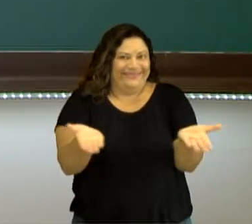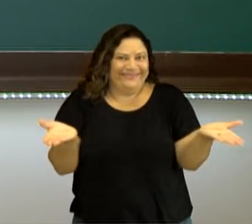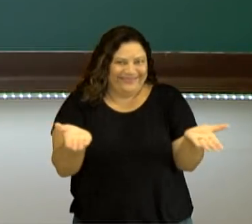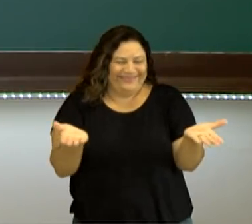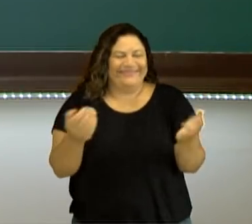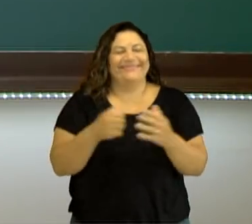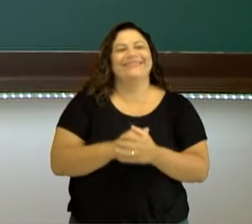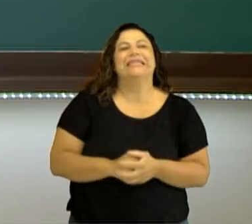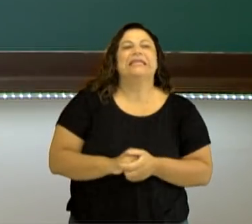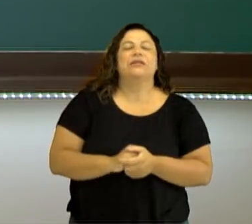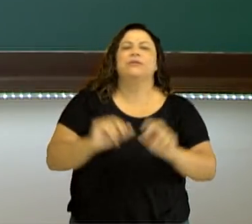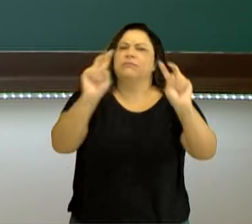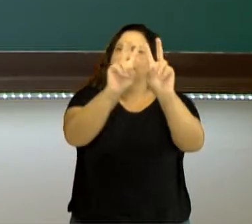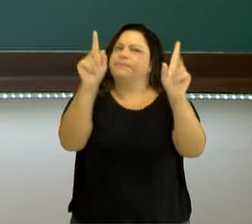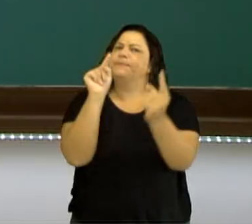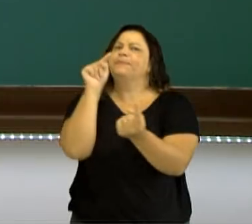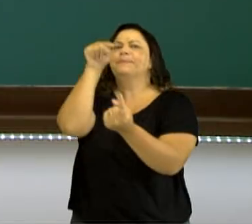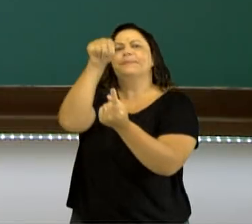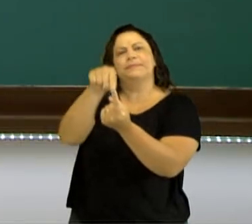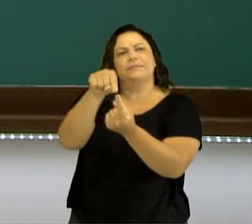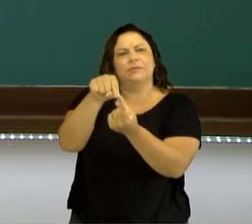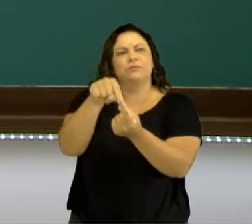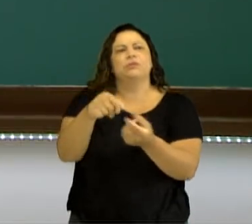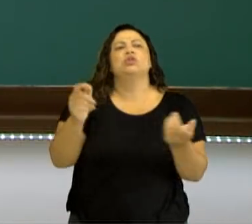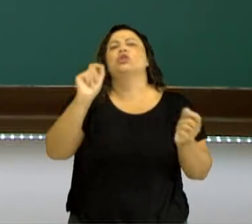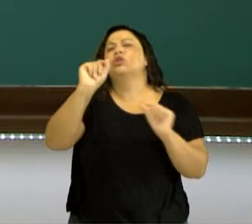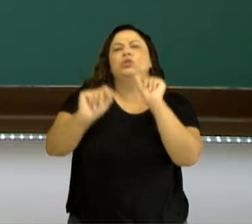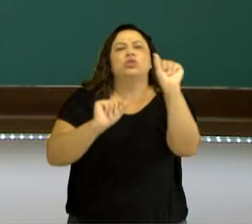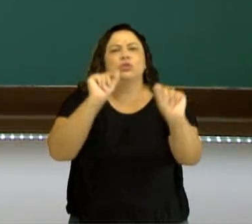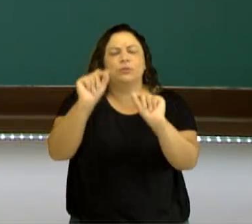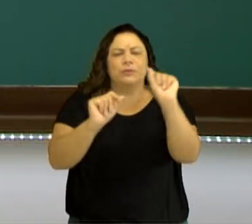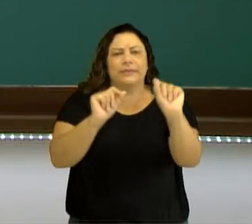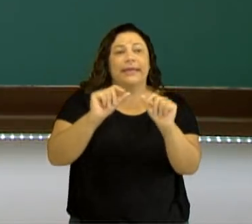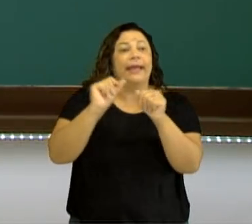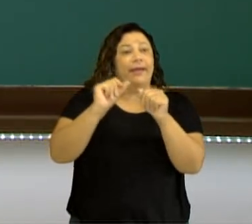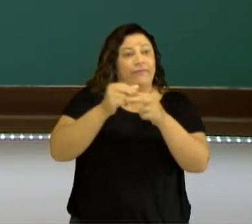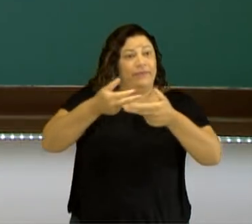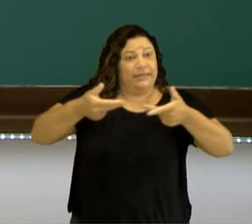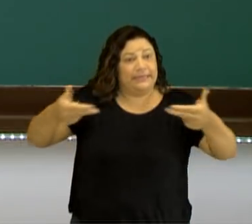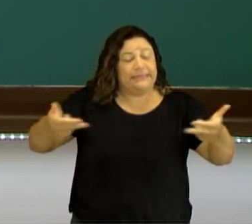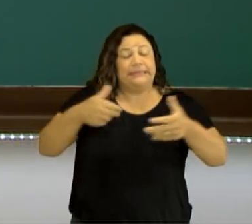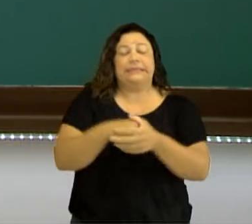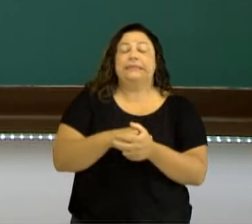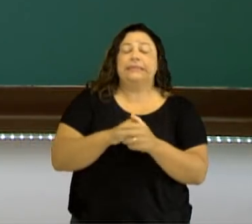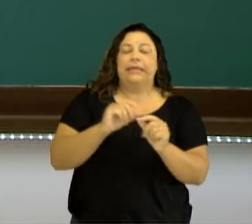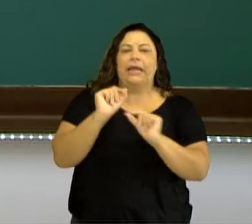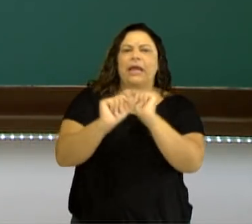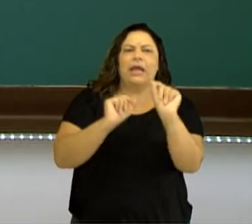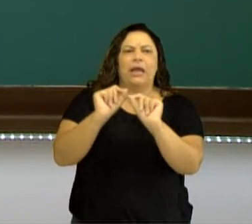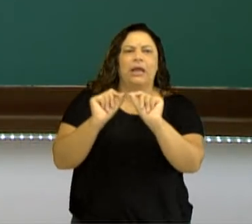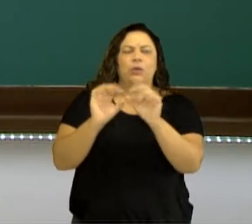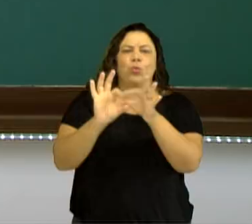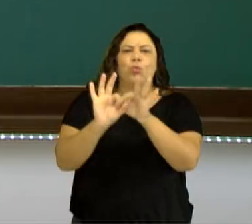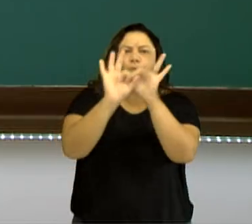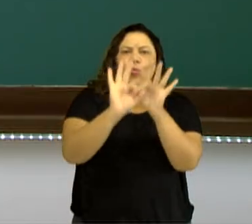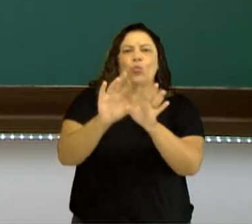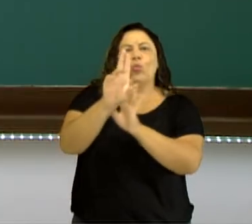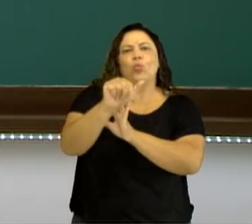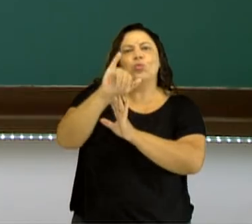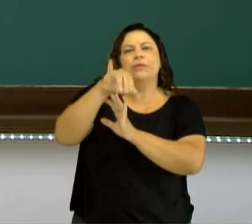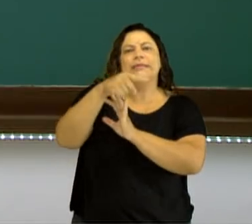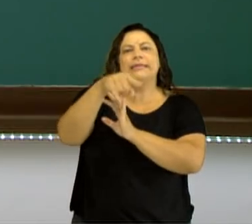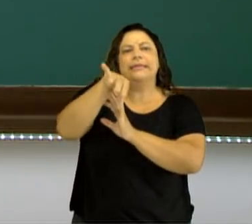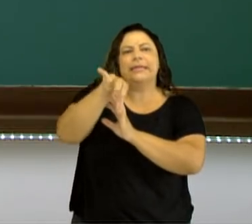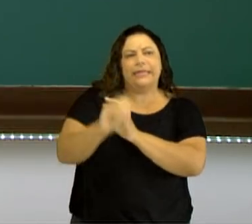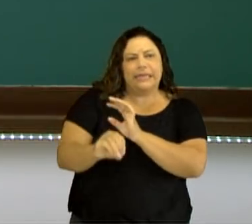vocês? Os nossos objetivos serão realizar as operações de união e interseção